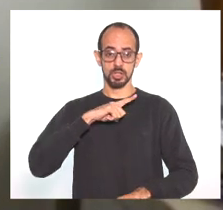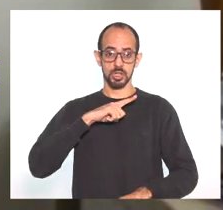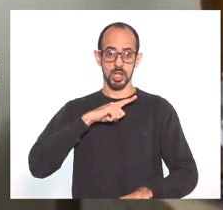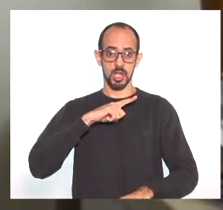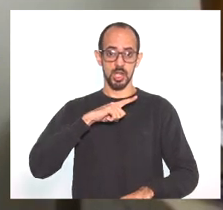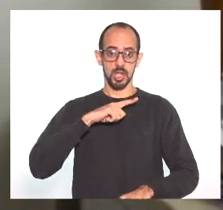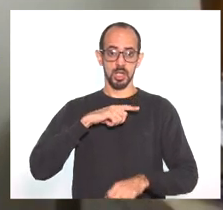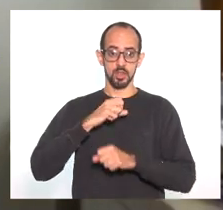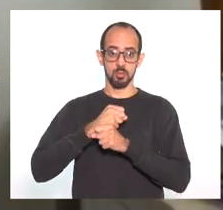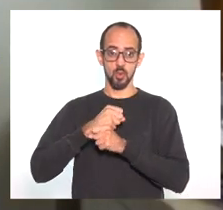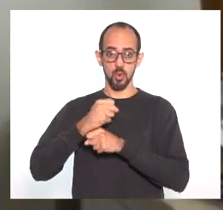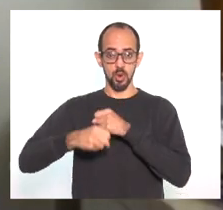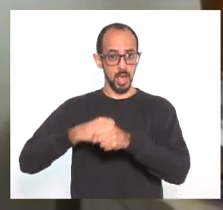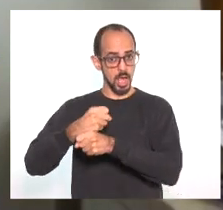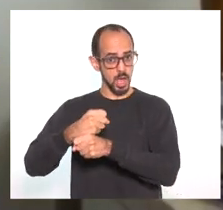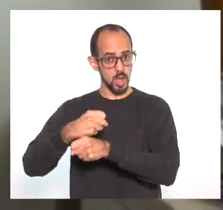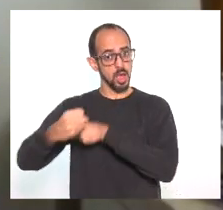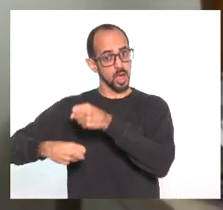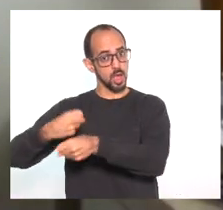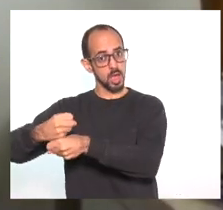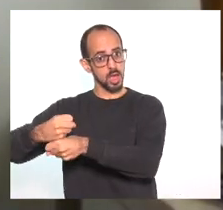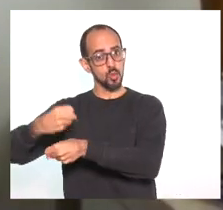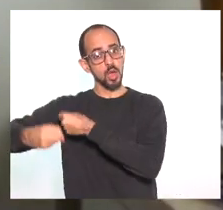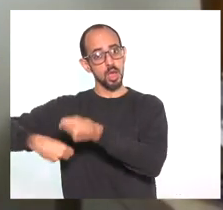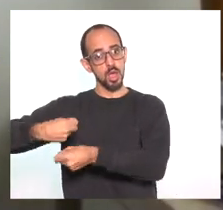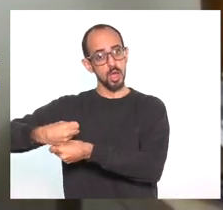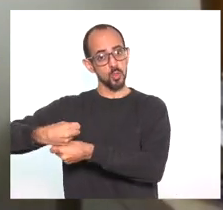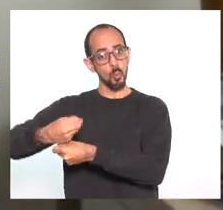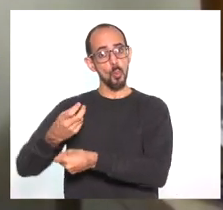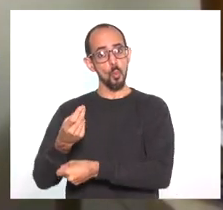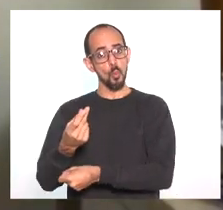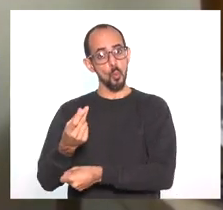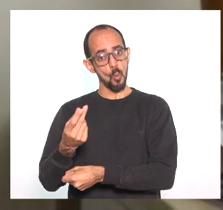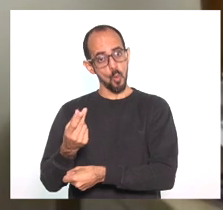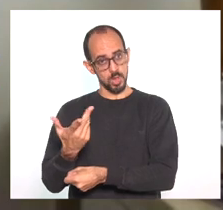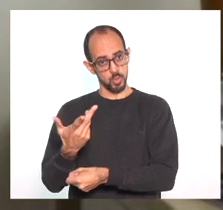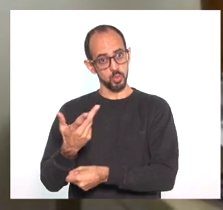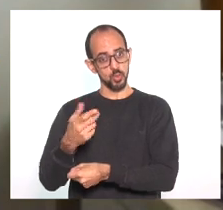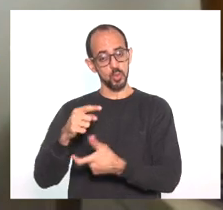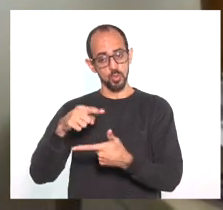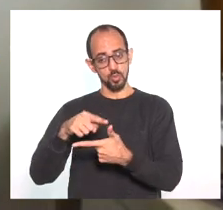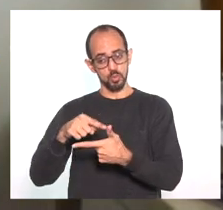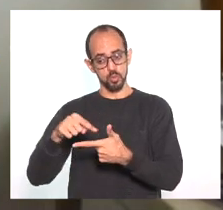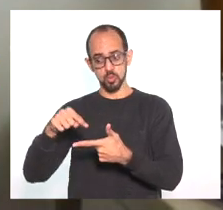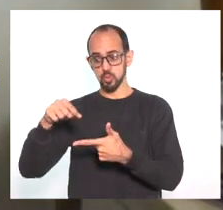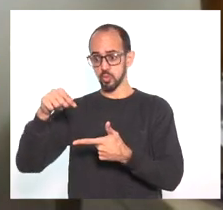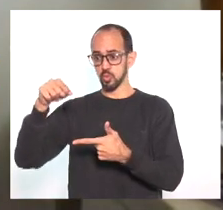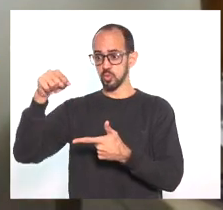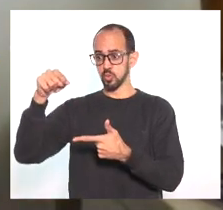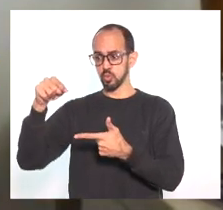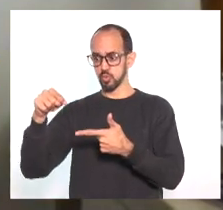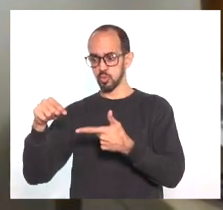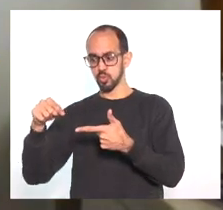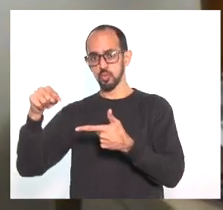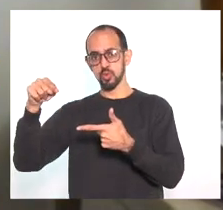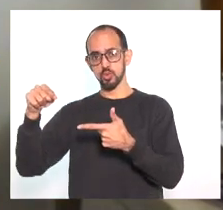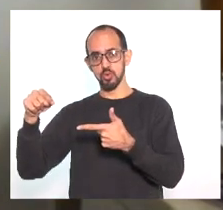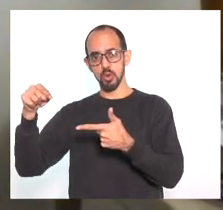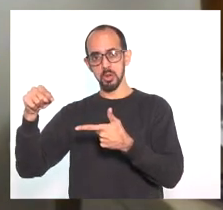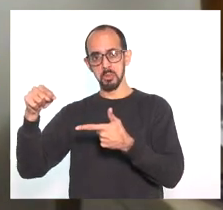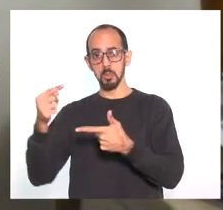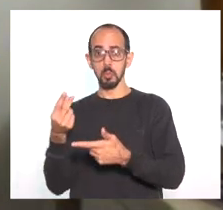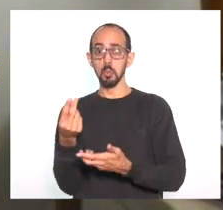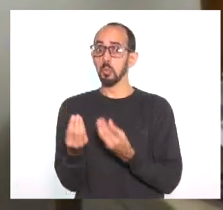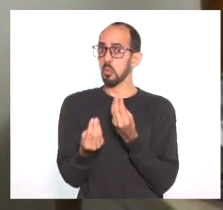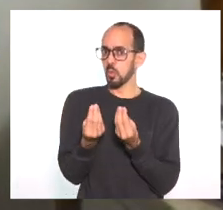anuais sobre essa receita, mostrando como ele cresceu, como ele caiu, né? E